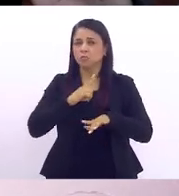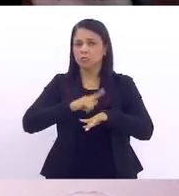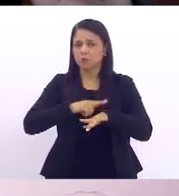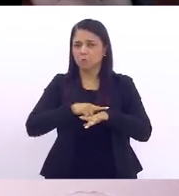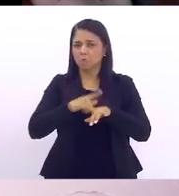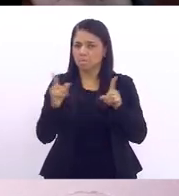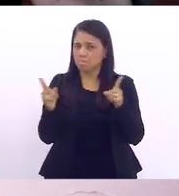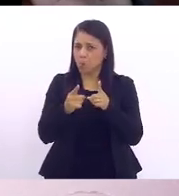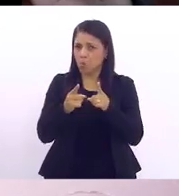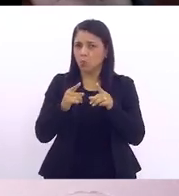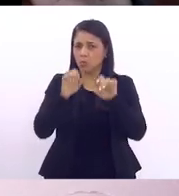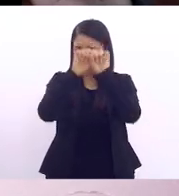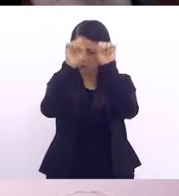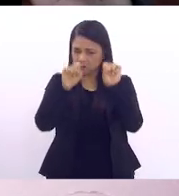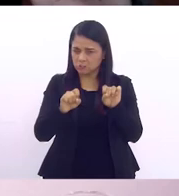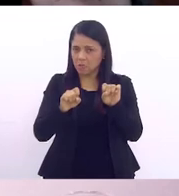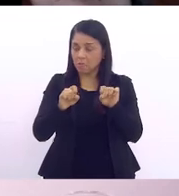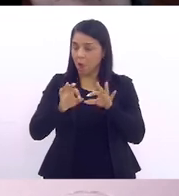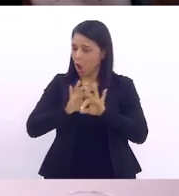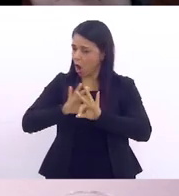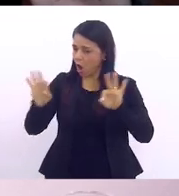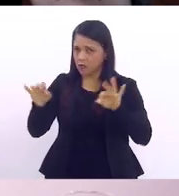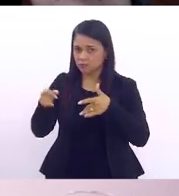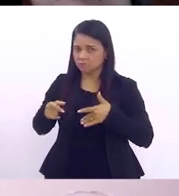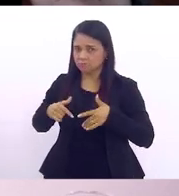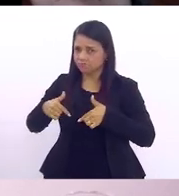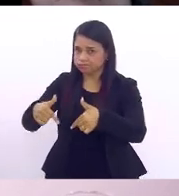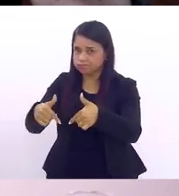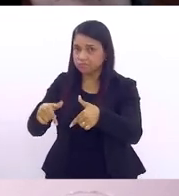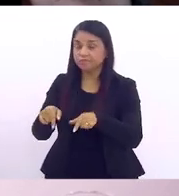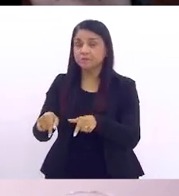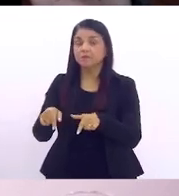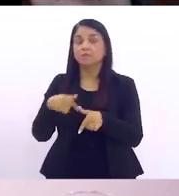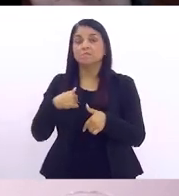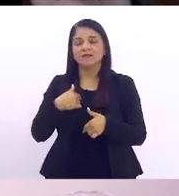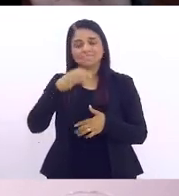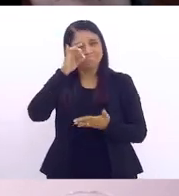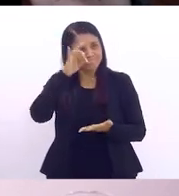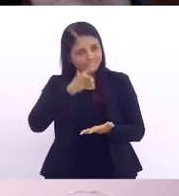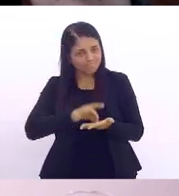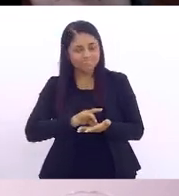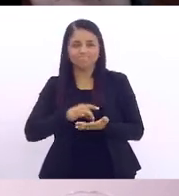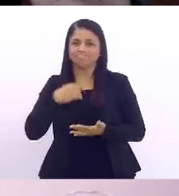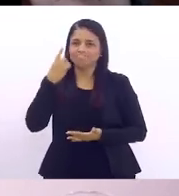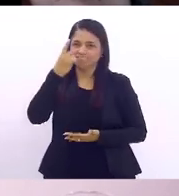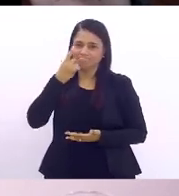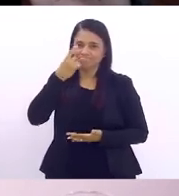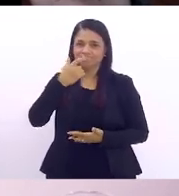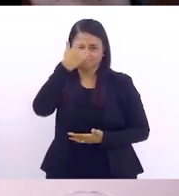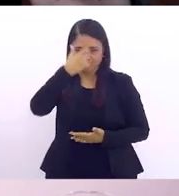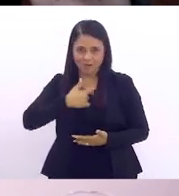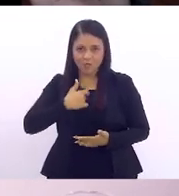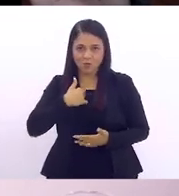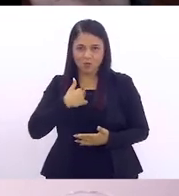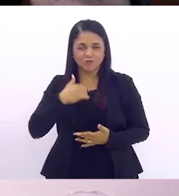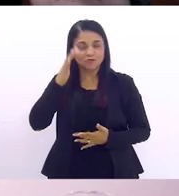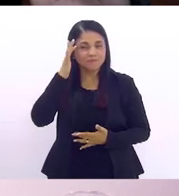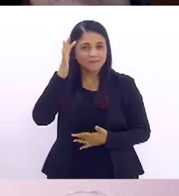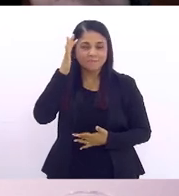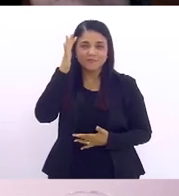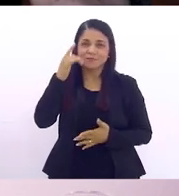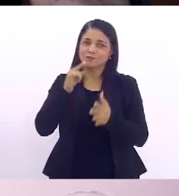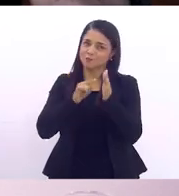sistema esteja operando num ponto ótimo mas eu realmente Deputado e a todos os presentes eu eu deixo essas reflexões